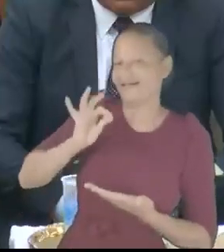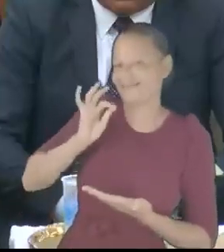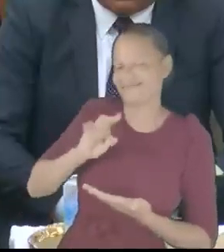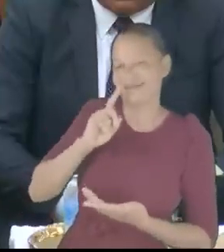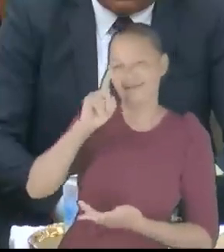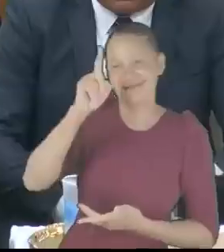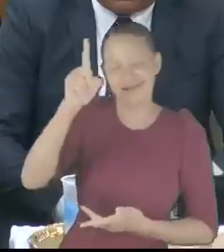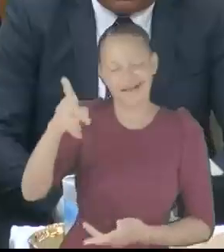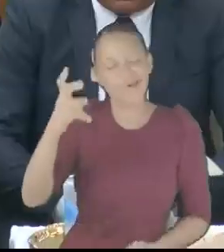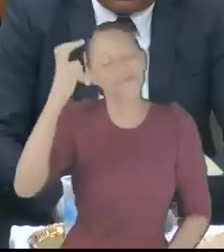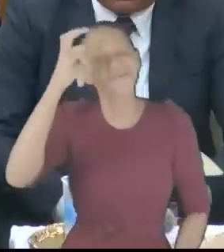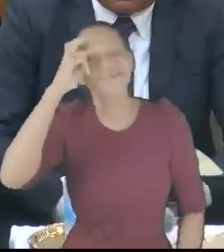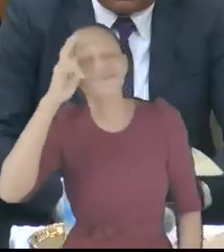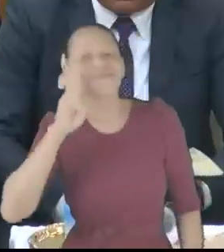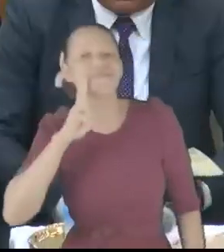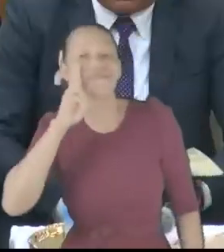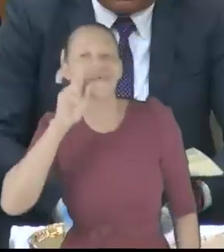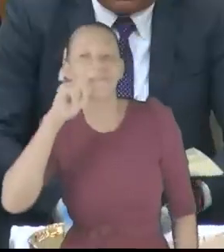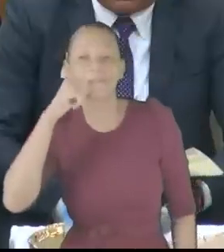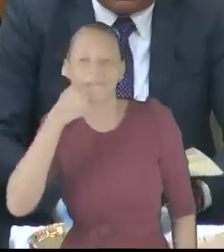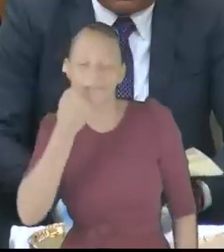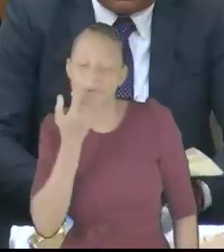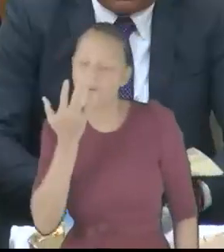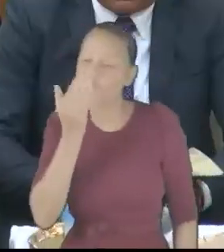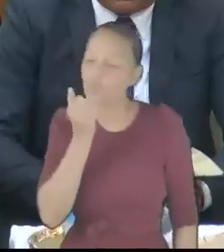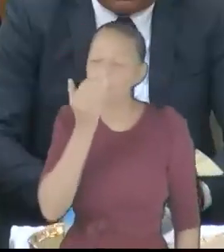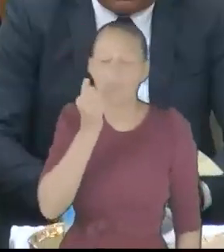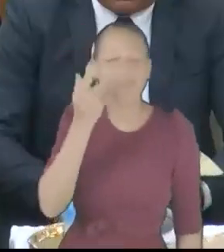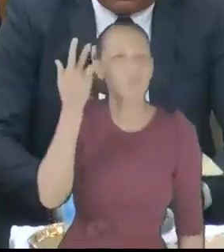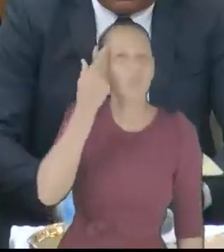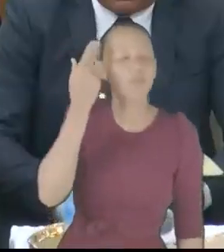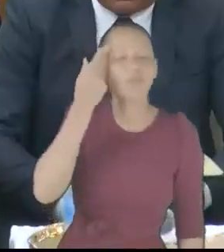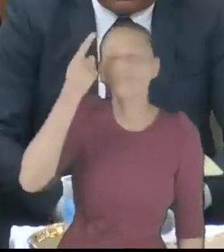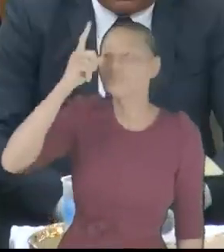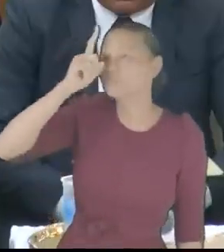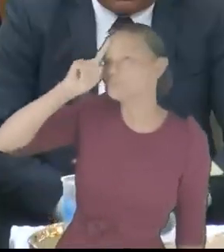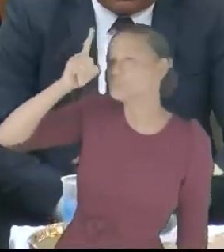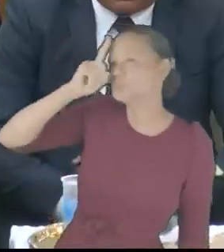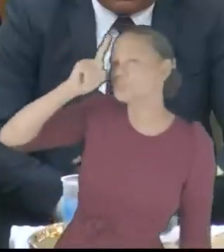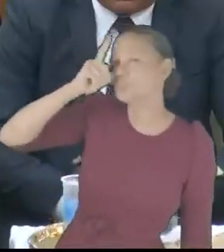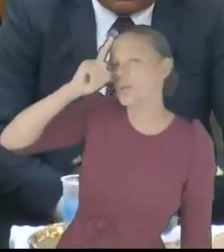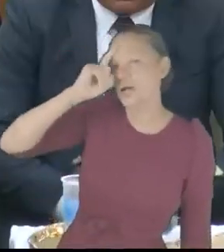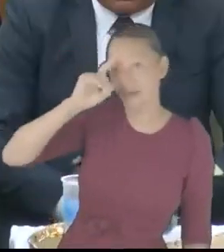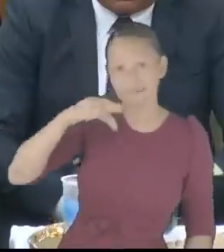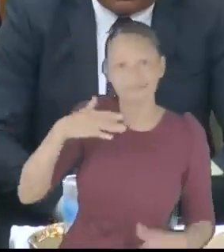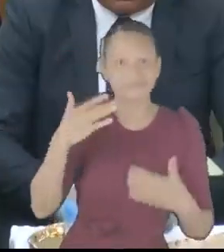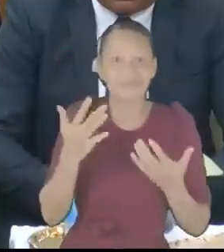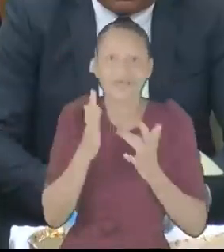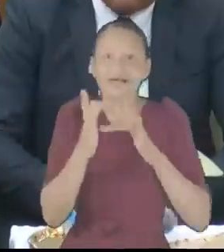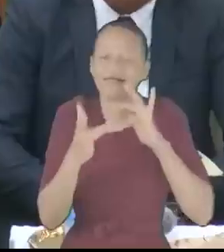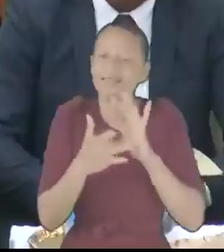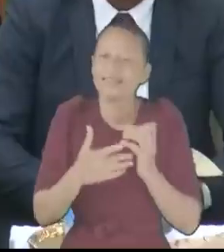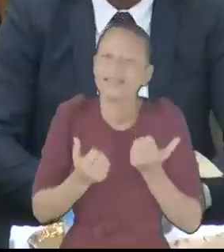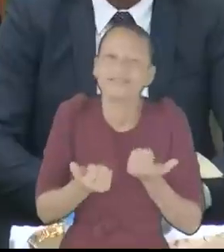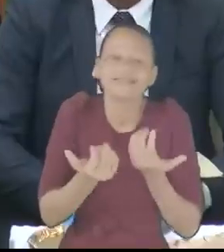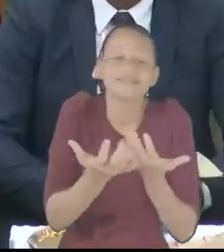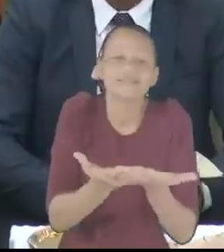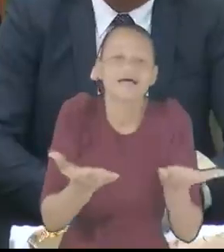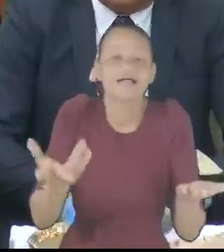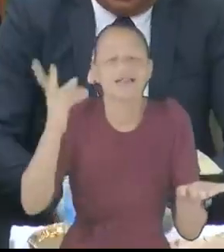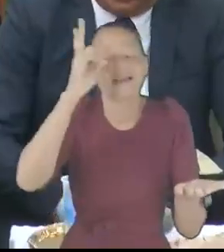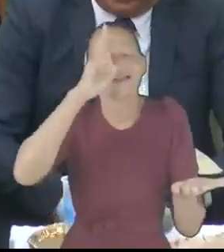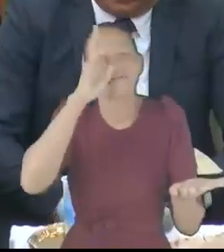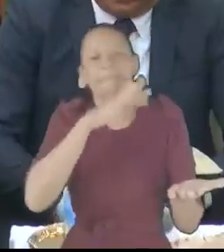era pão e vinho, que era a comida básica. Então Jesus deixa o memorial da sua morte, da